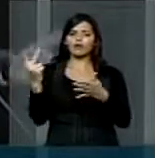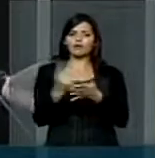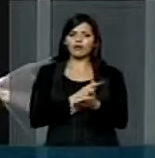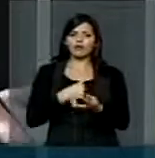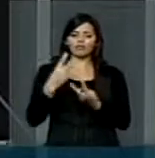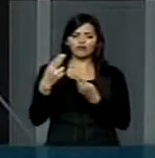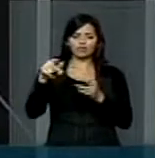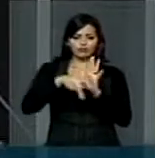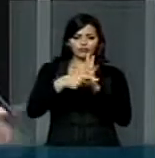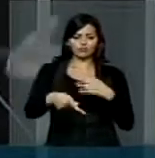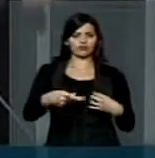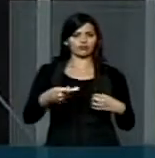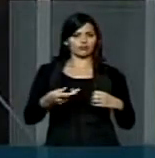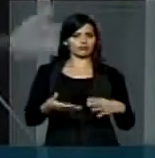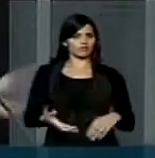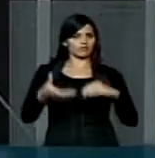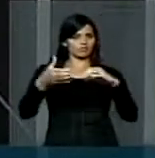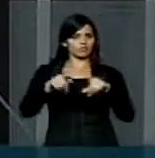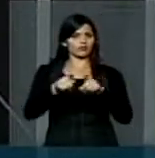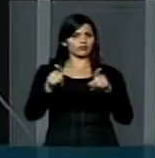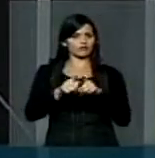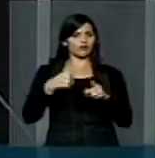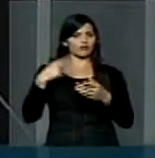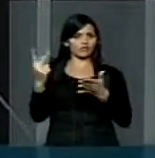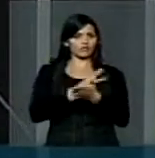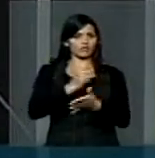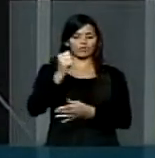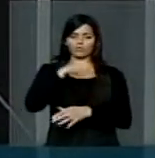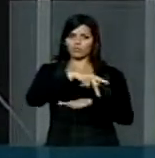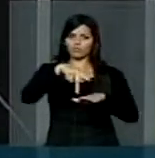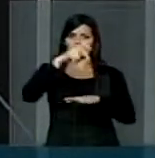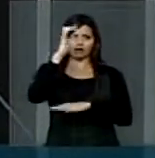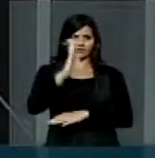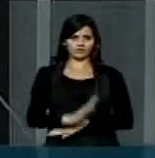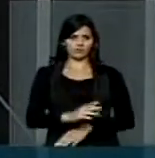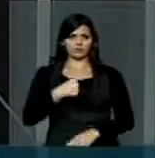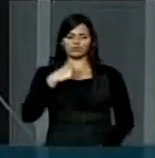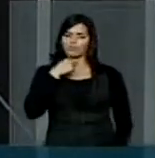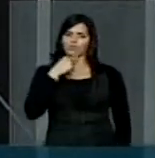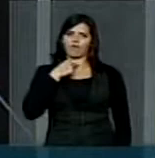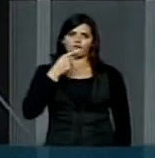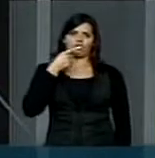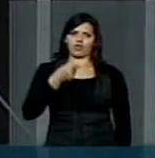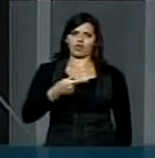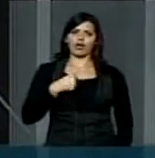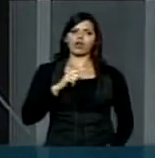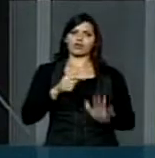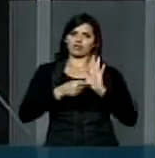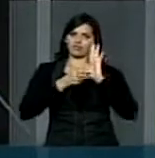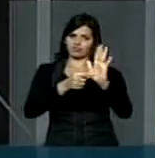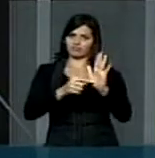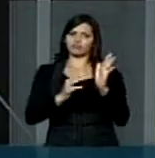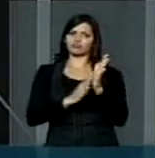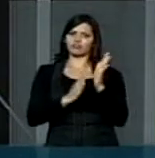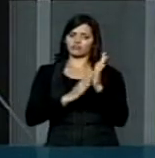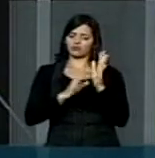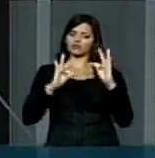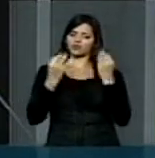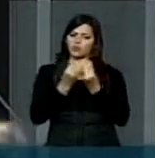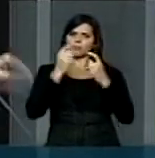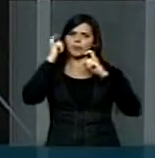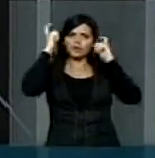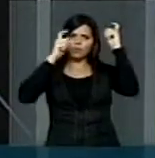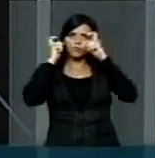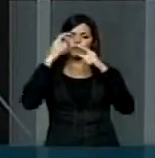aqui no Congresso Nacional e acontecem em nosso país. Eu não posso deixar de manifestar as minhas